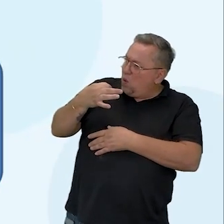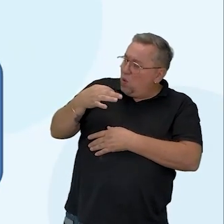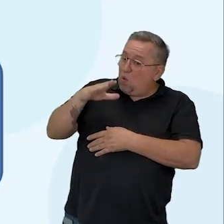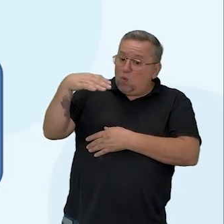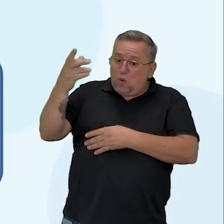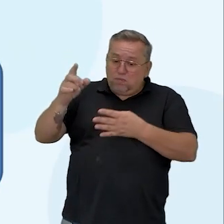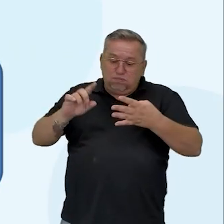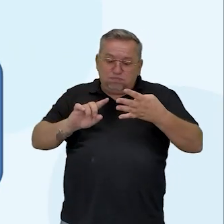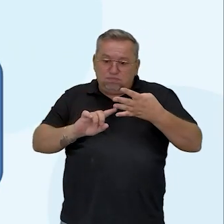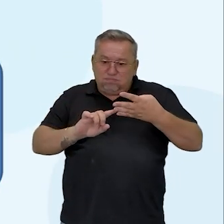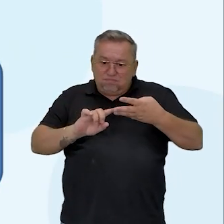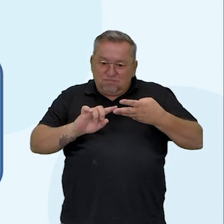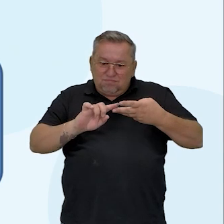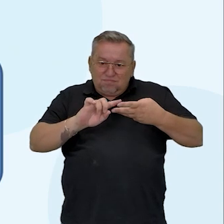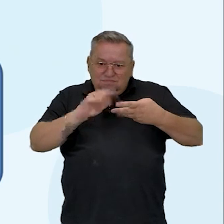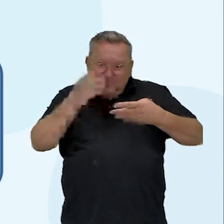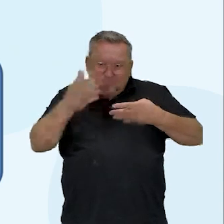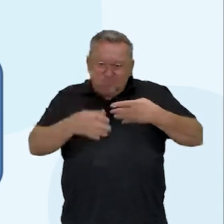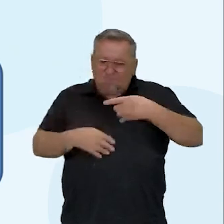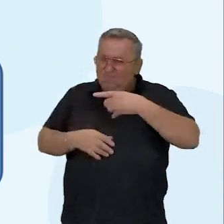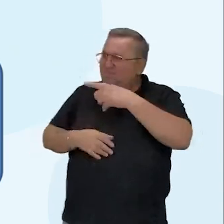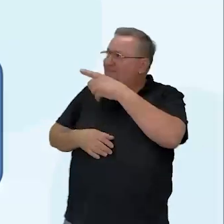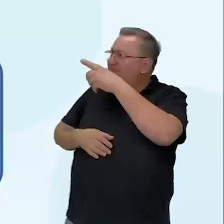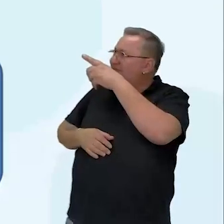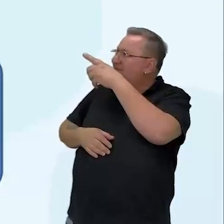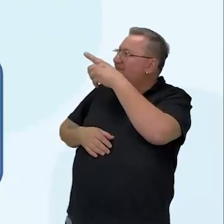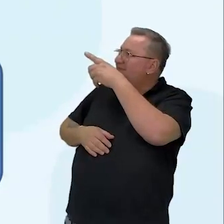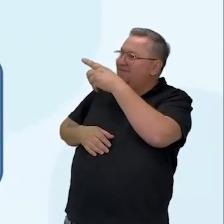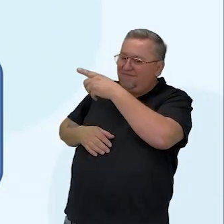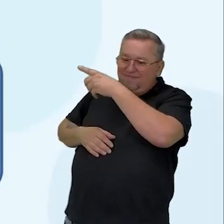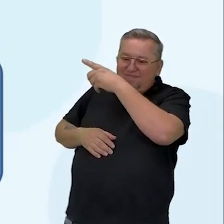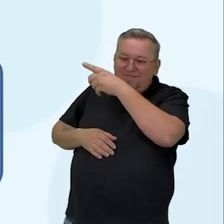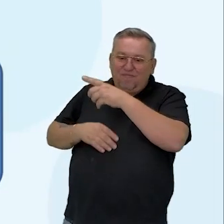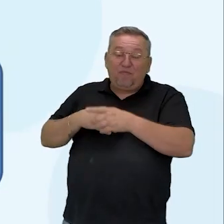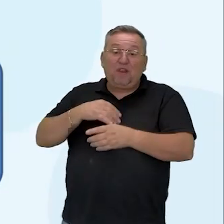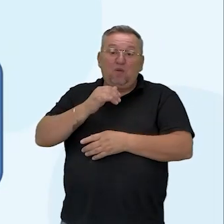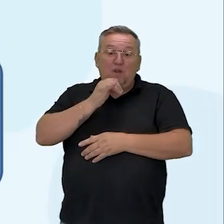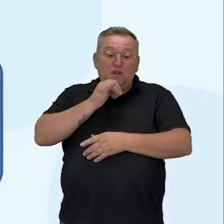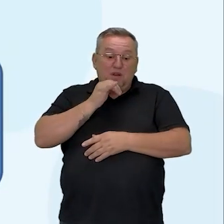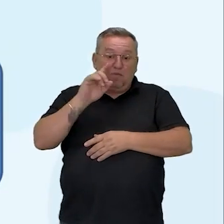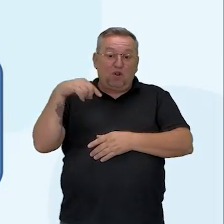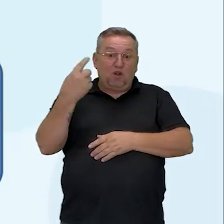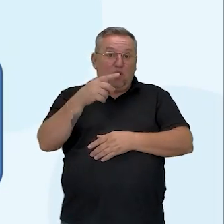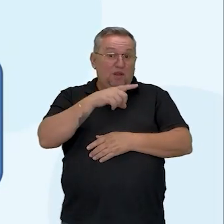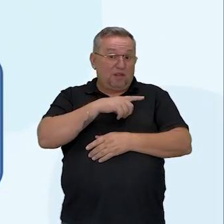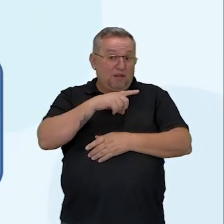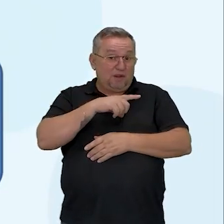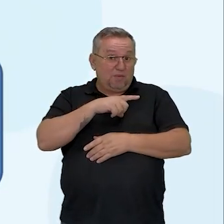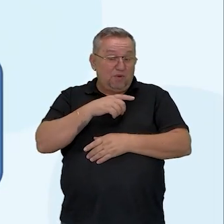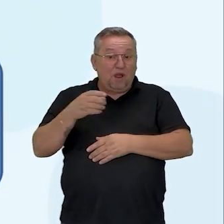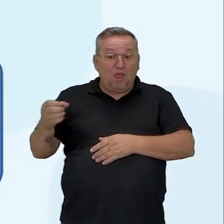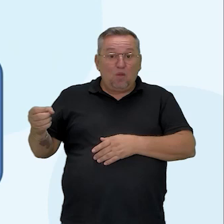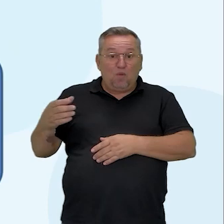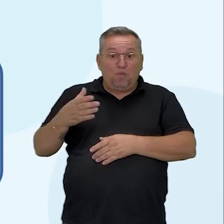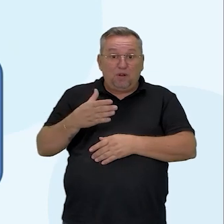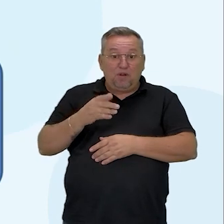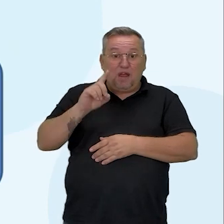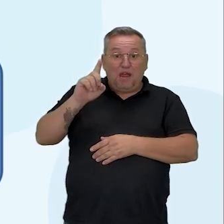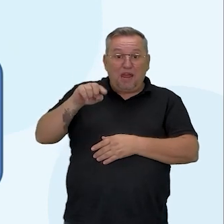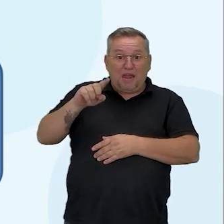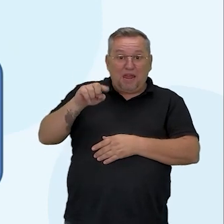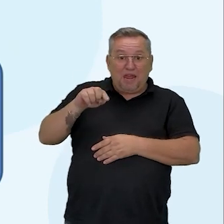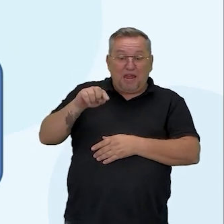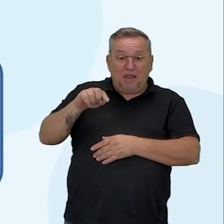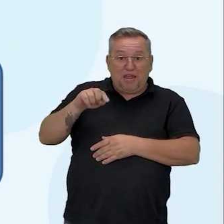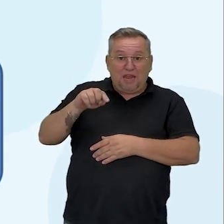desses estereótipos, tá, que são exemplos batidos que nós temos, atualmente é